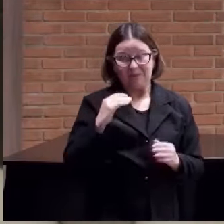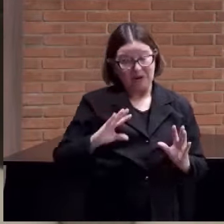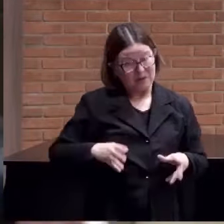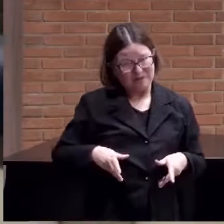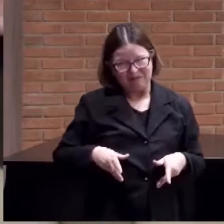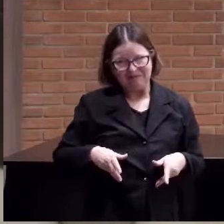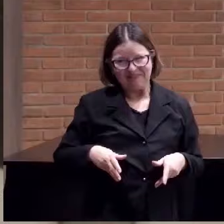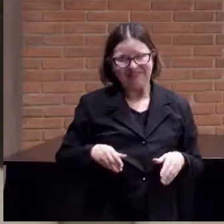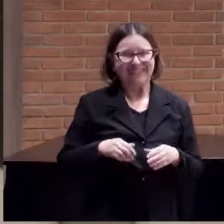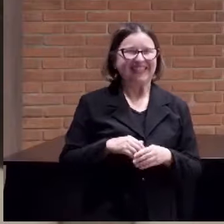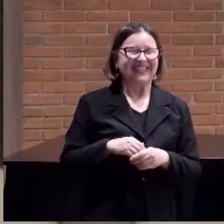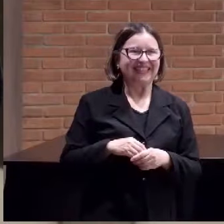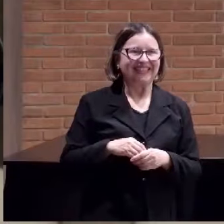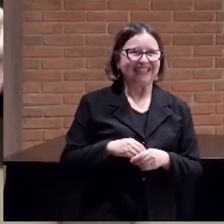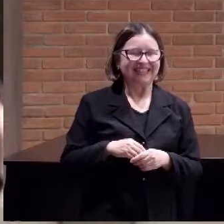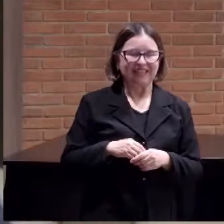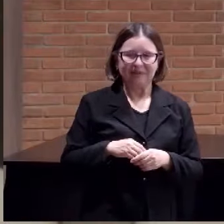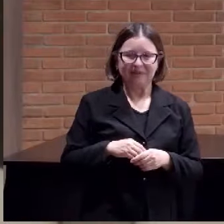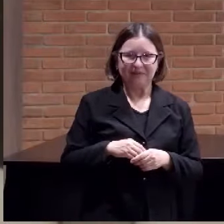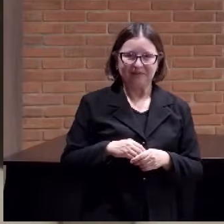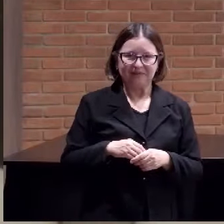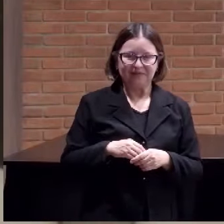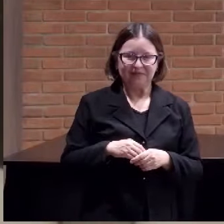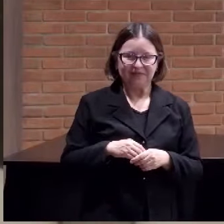E aqui ele está no finalzinho,